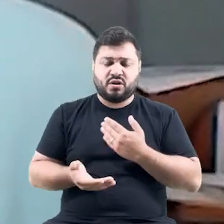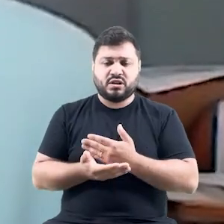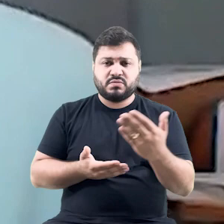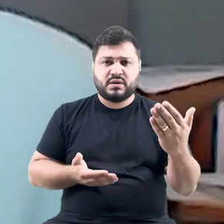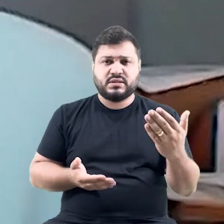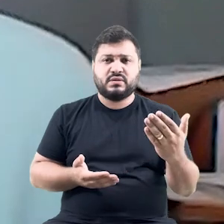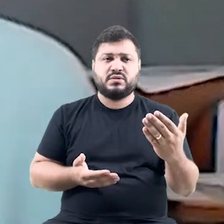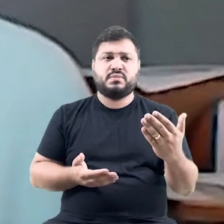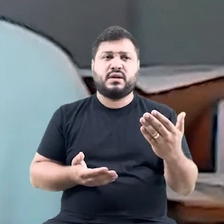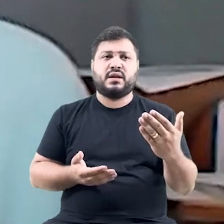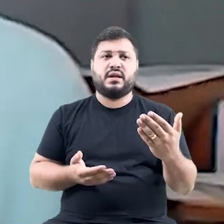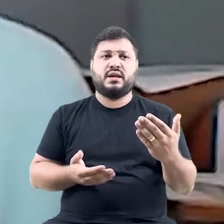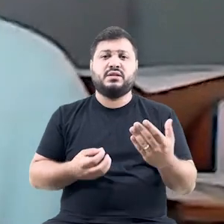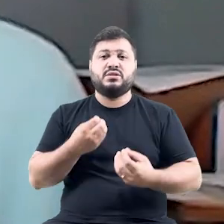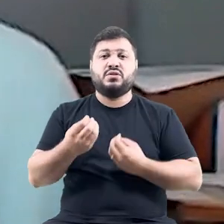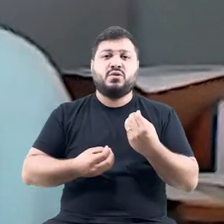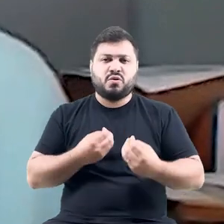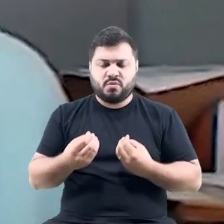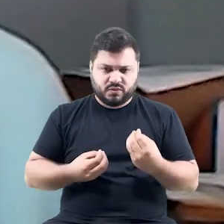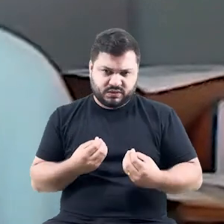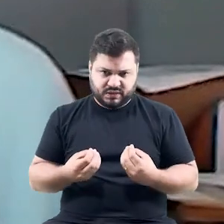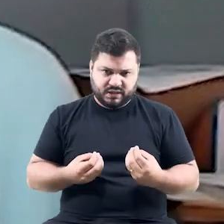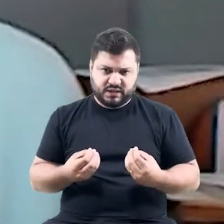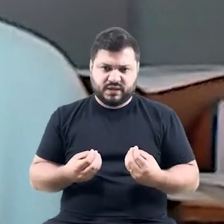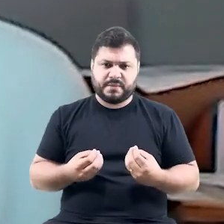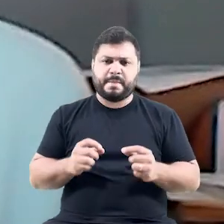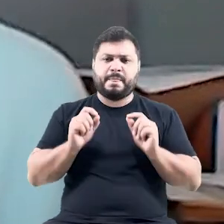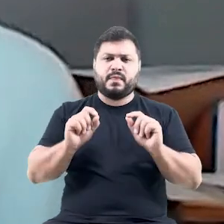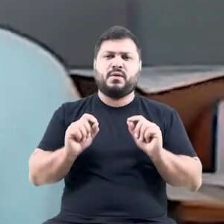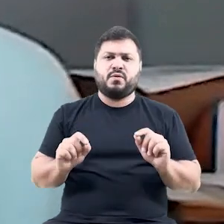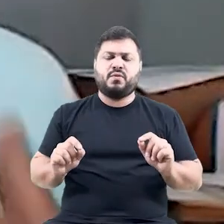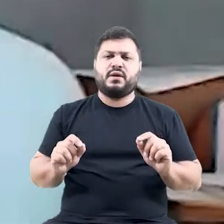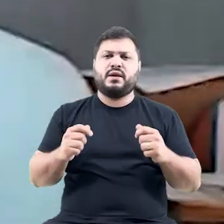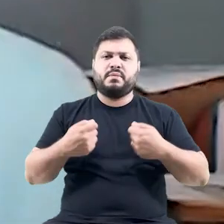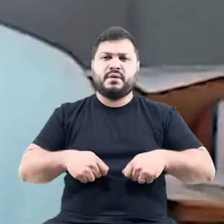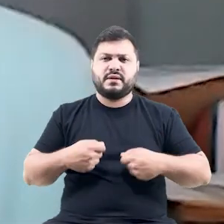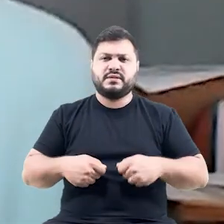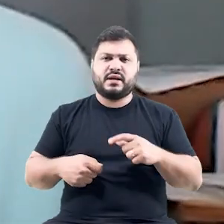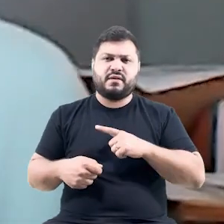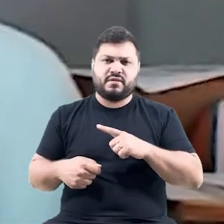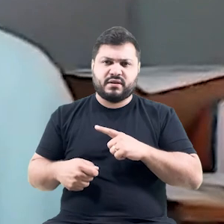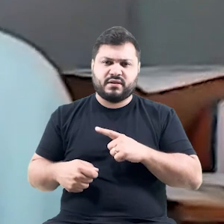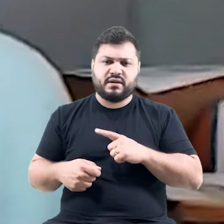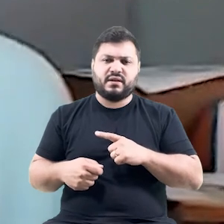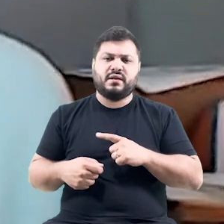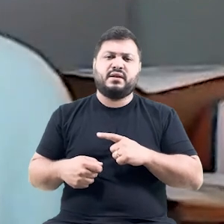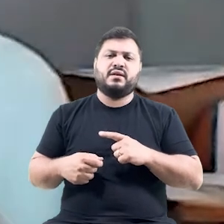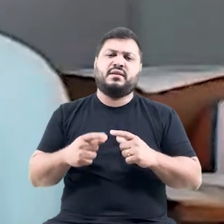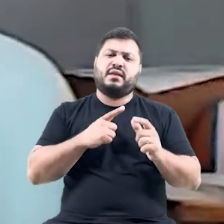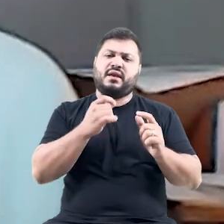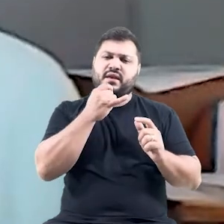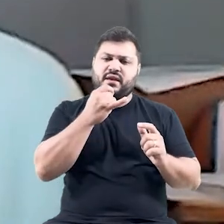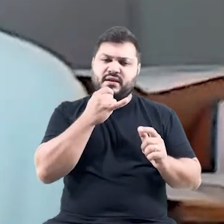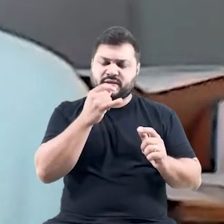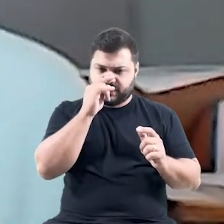passamos para eles como que seria, né? O que teria que ter, passamos